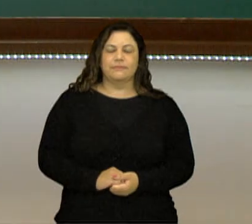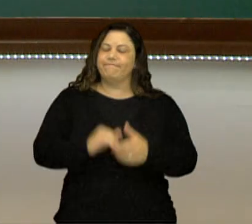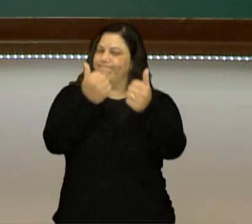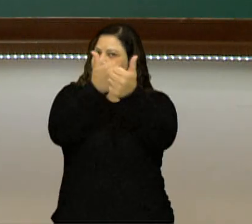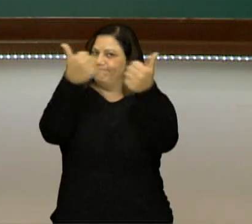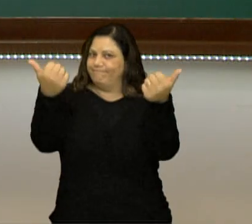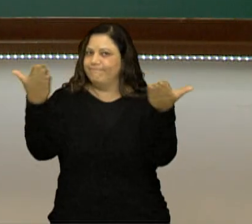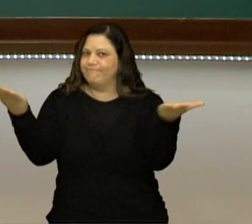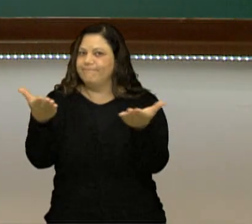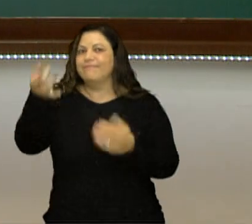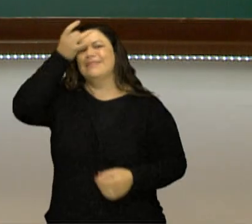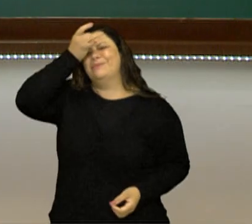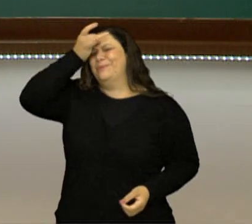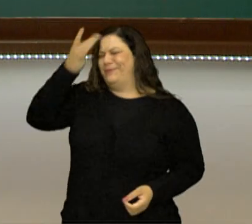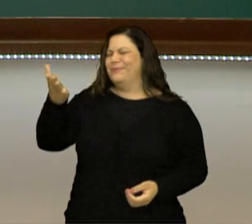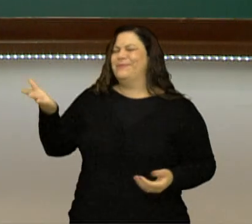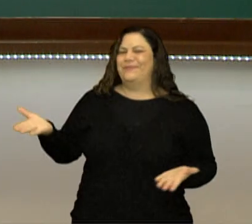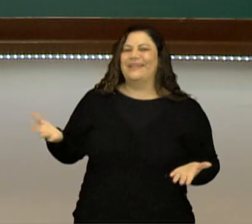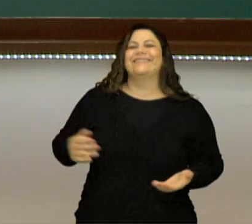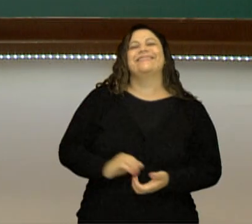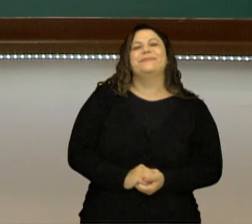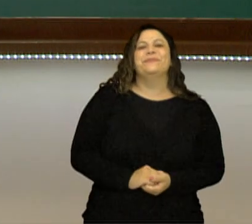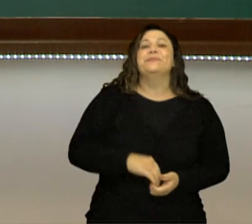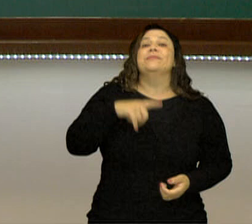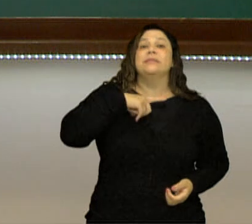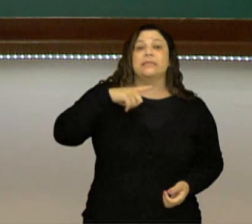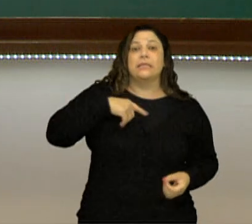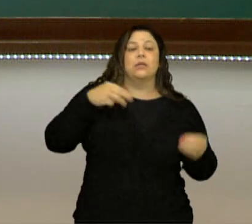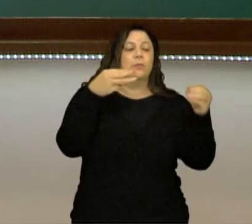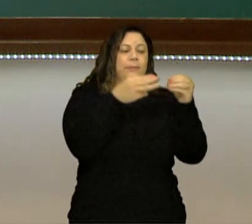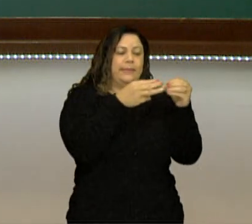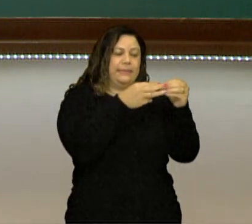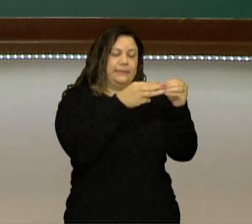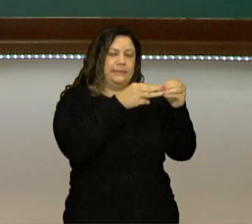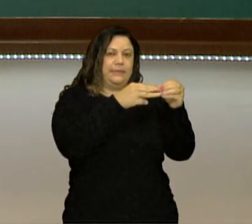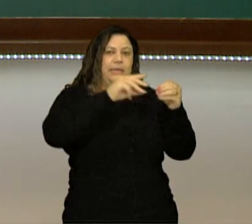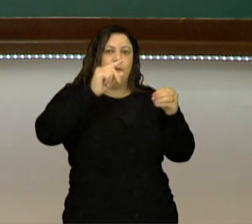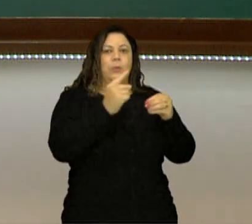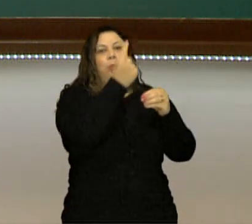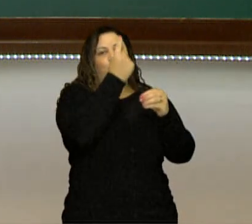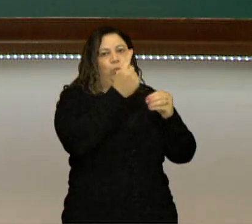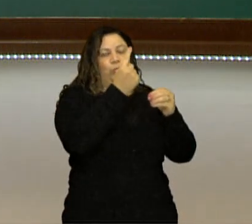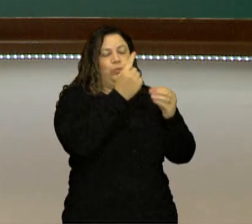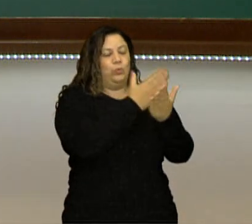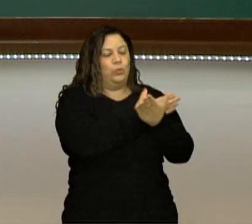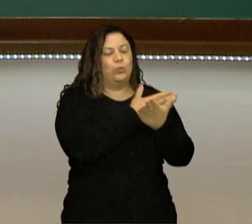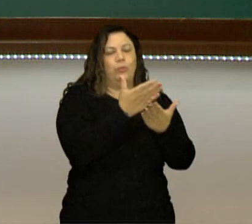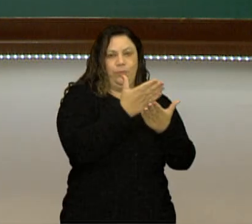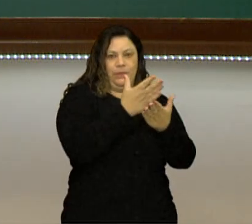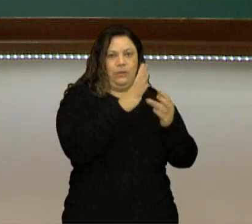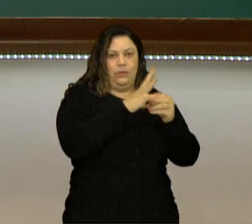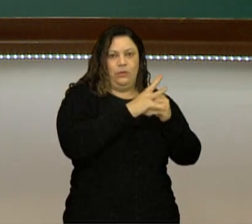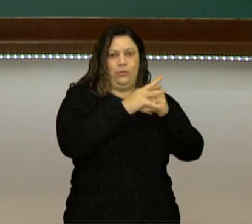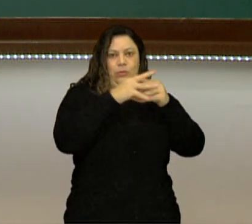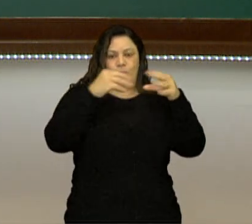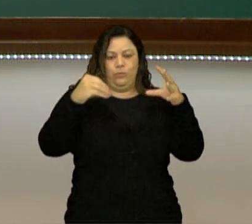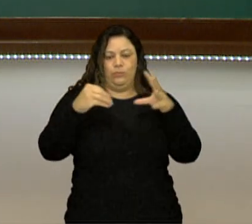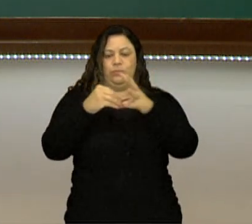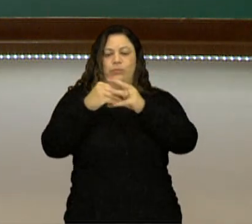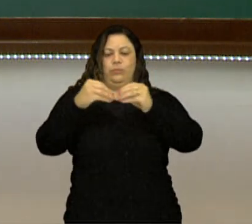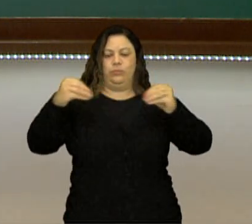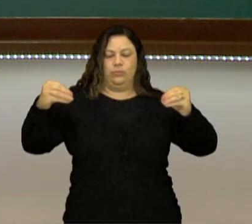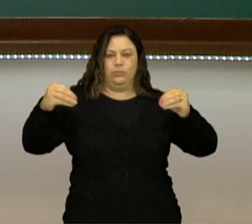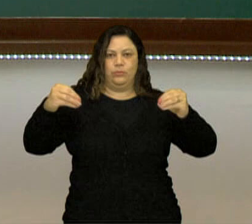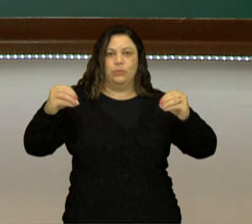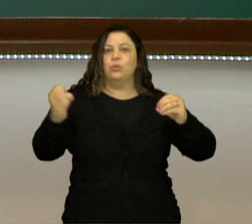Beleza, pessoal, isso é muito fácil, tá, gente? Então, nós temos uma célula ali inicial, né, que sofreu mitose, né, e ela vai produzir quantas células novas